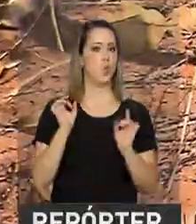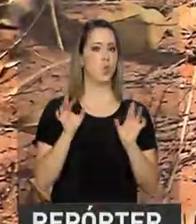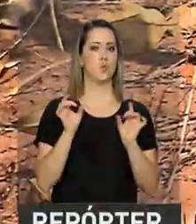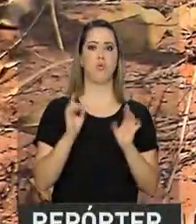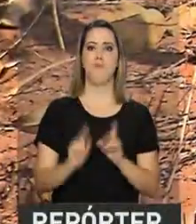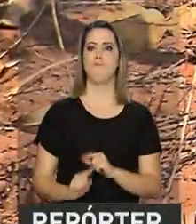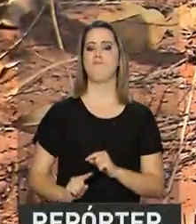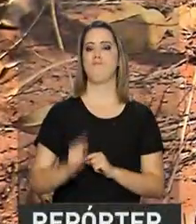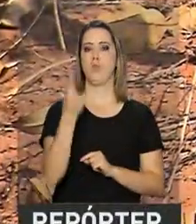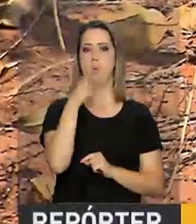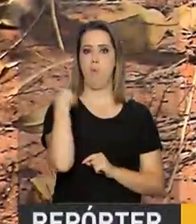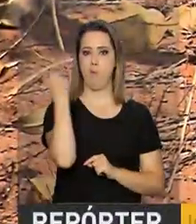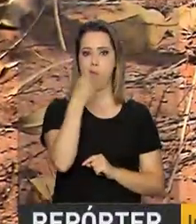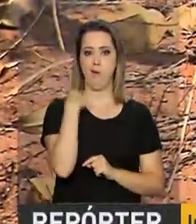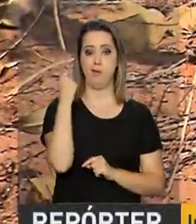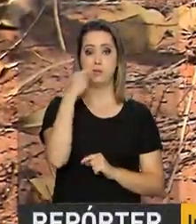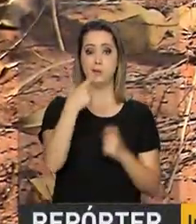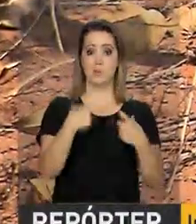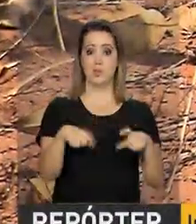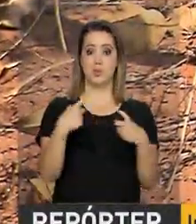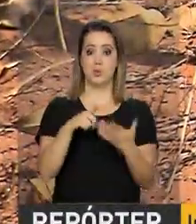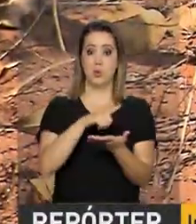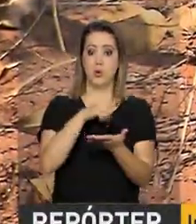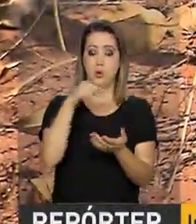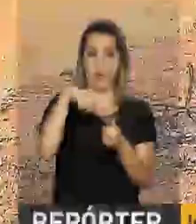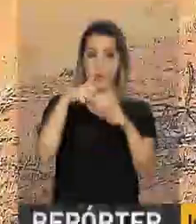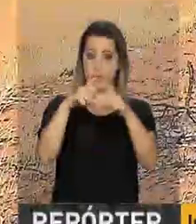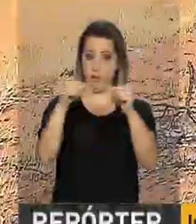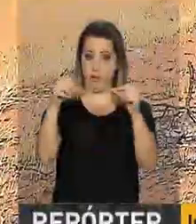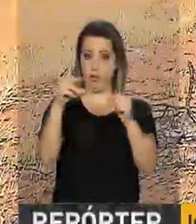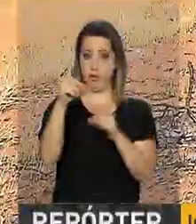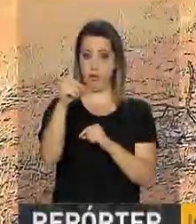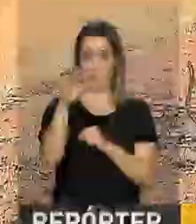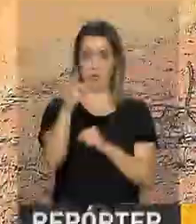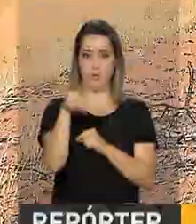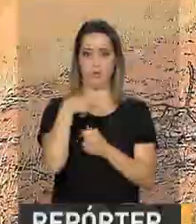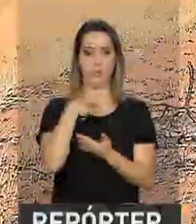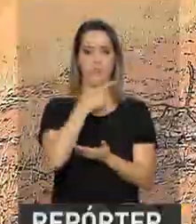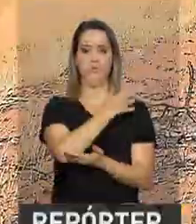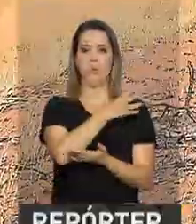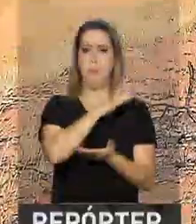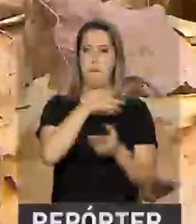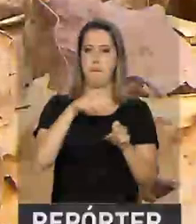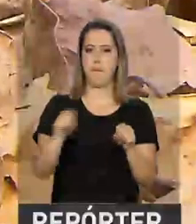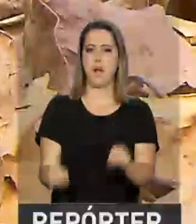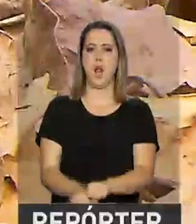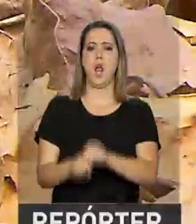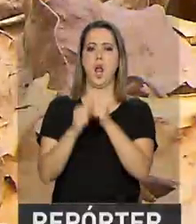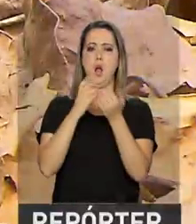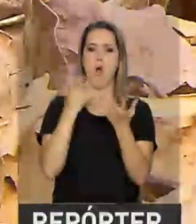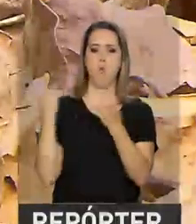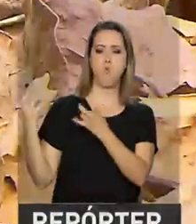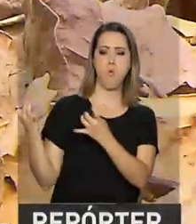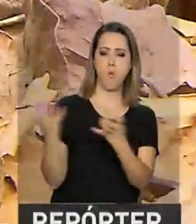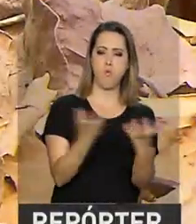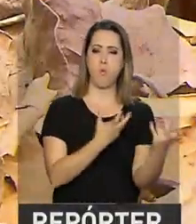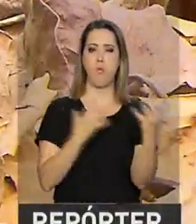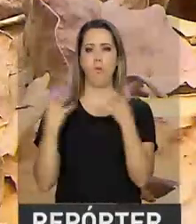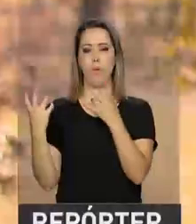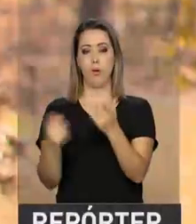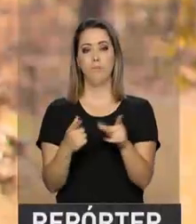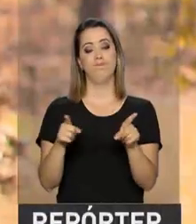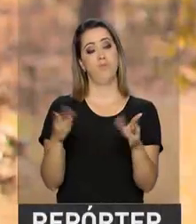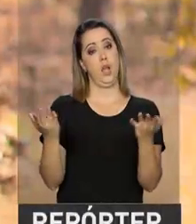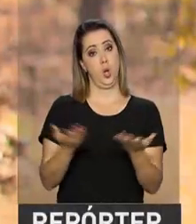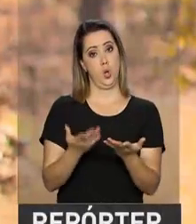apenas uma hora para esta área no distrito federal ficar assim destruída com o período de estiagem